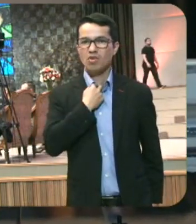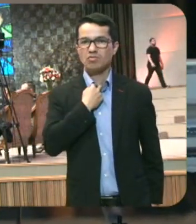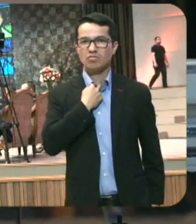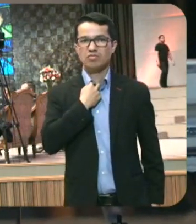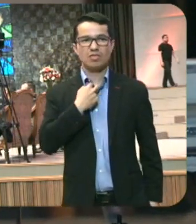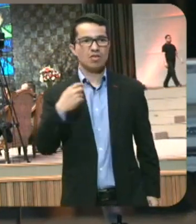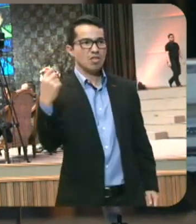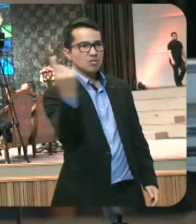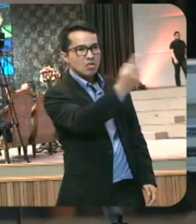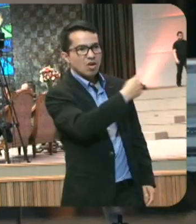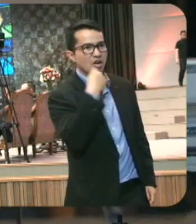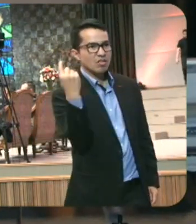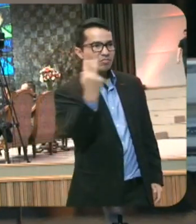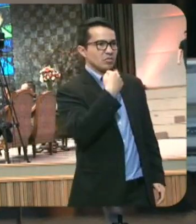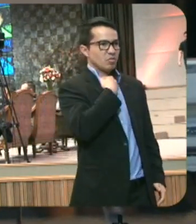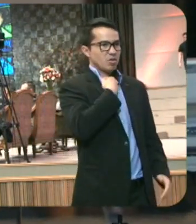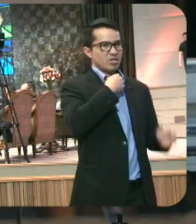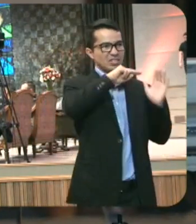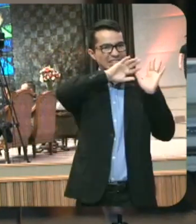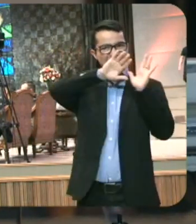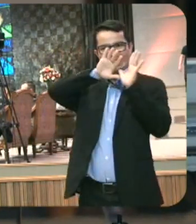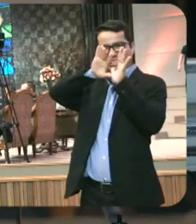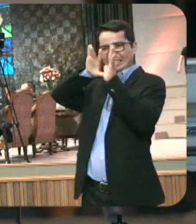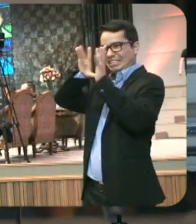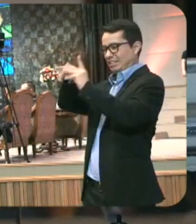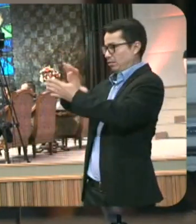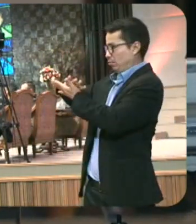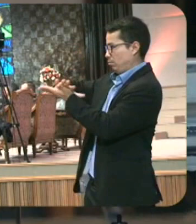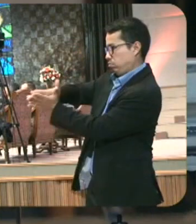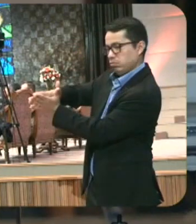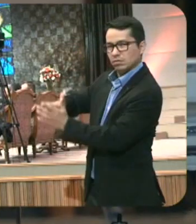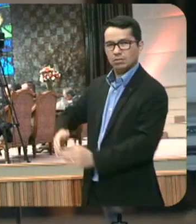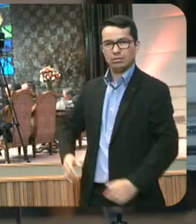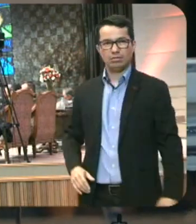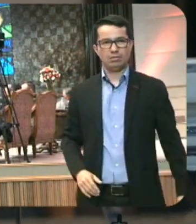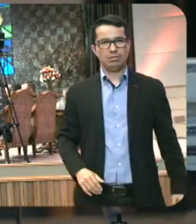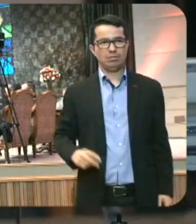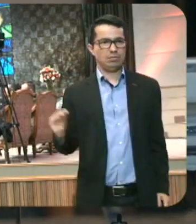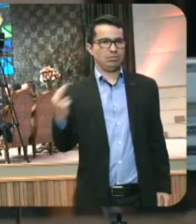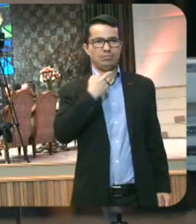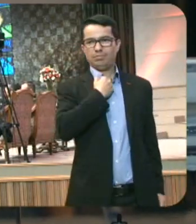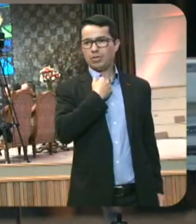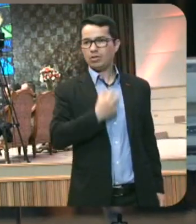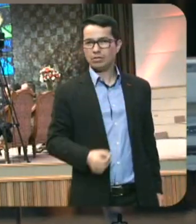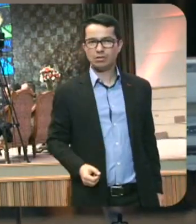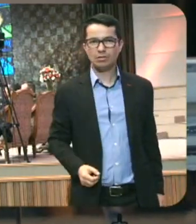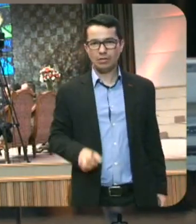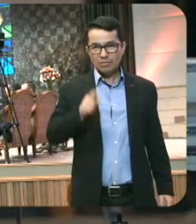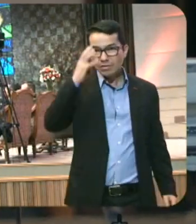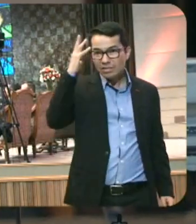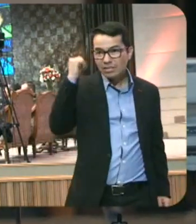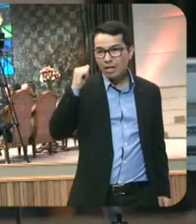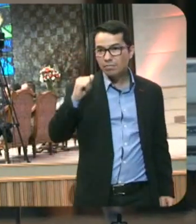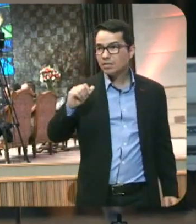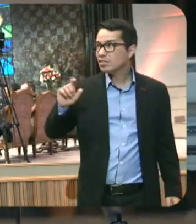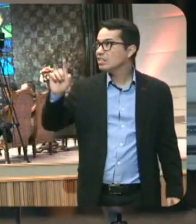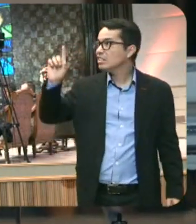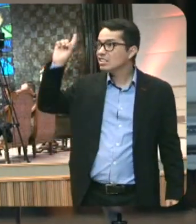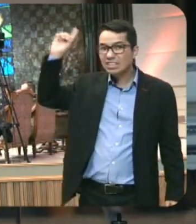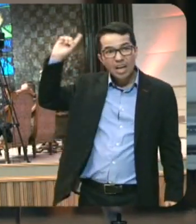Não podemos, porque se fizermos isso, a ira de Deus virá